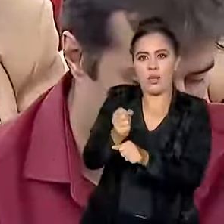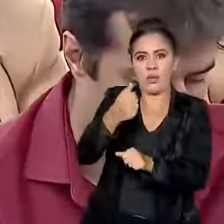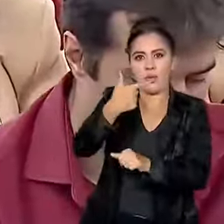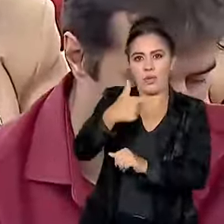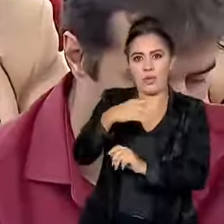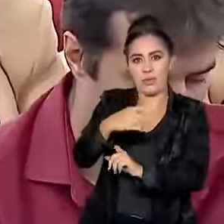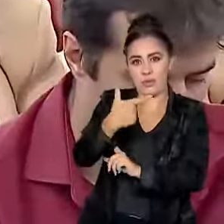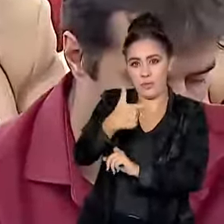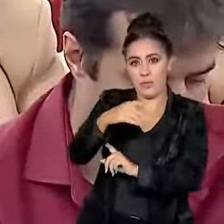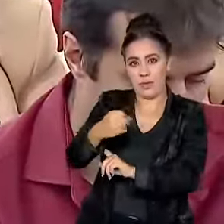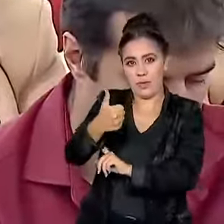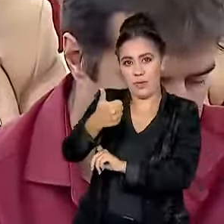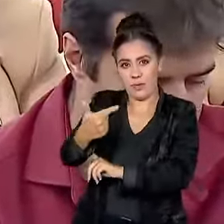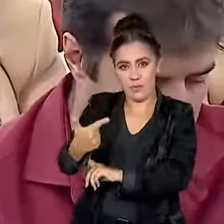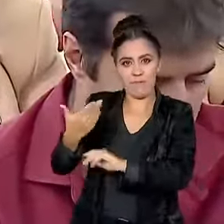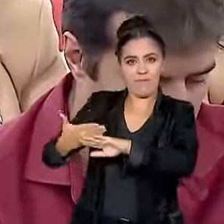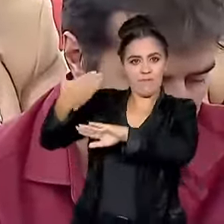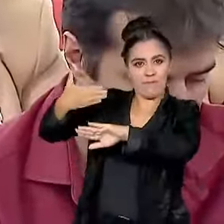2022.